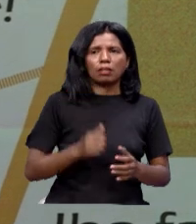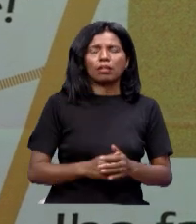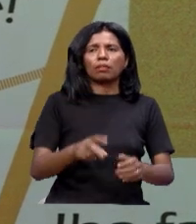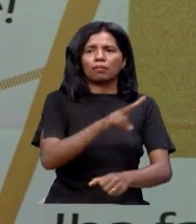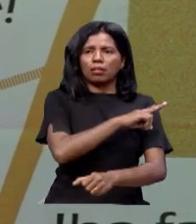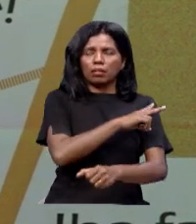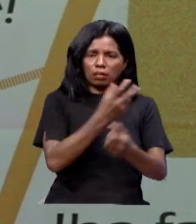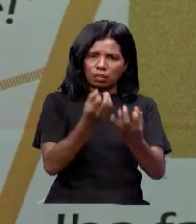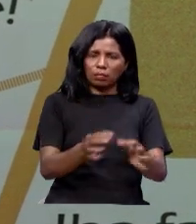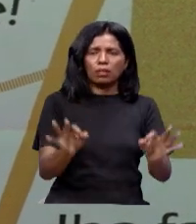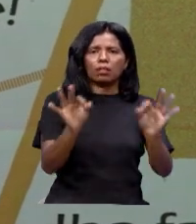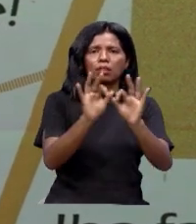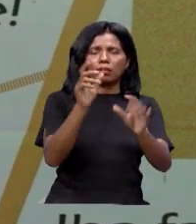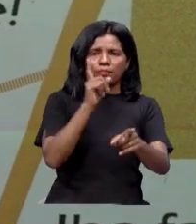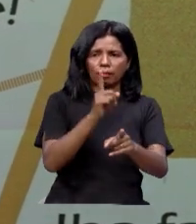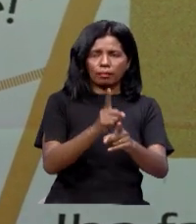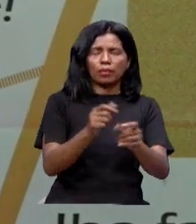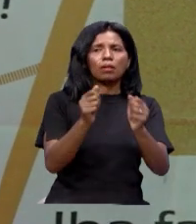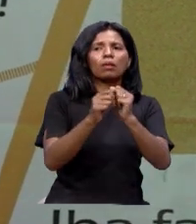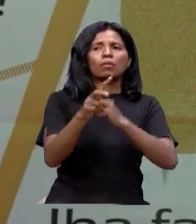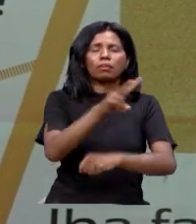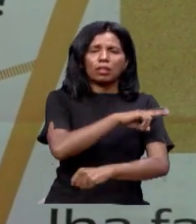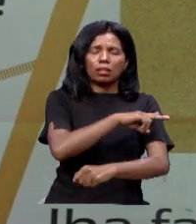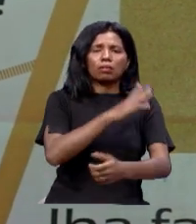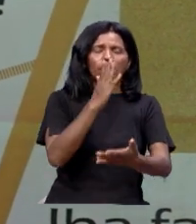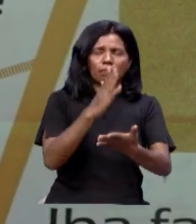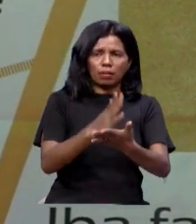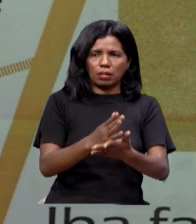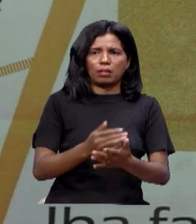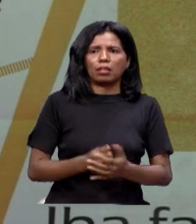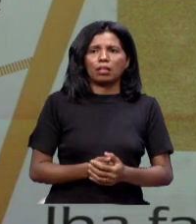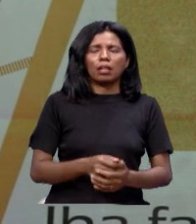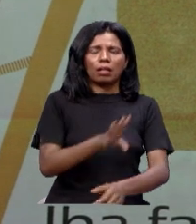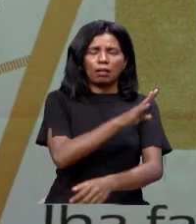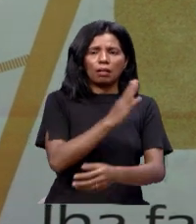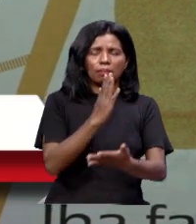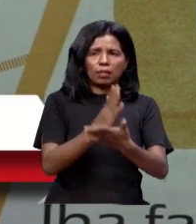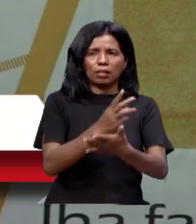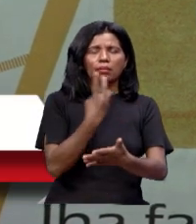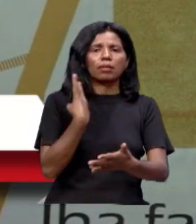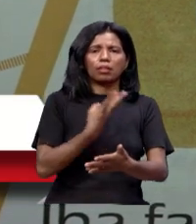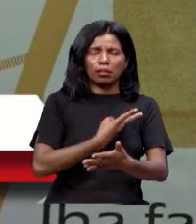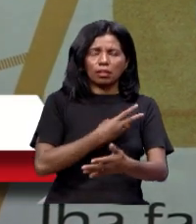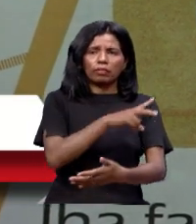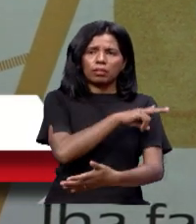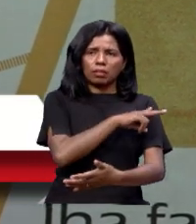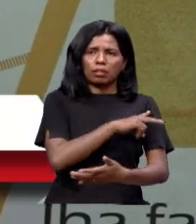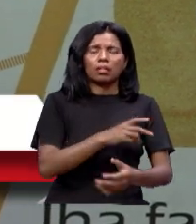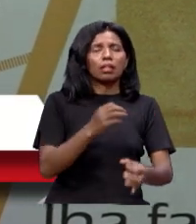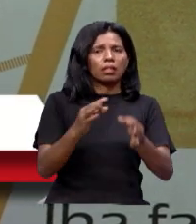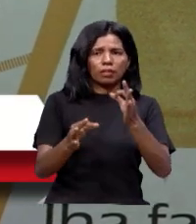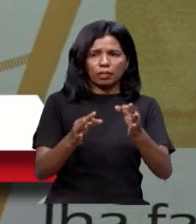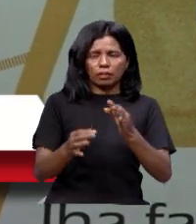é importante ter teve. Com vacina atu prevene. Você tira que prevene, vai ita nem mais vacina. Quando ita,